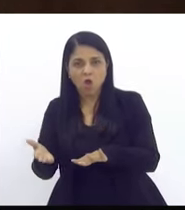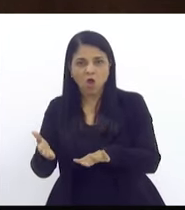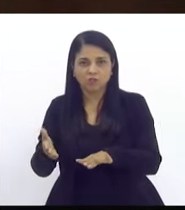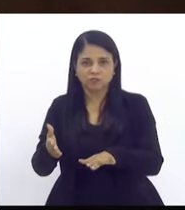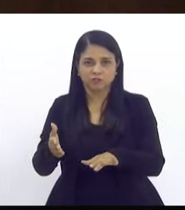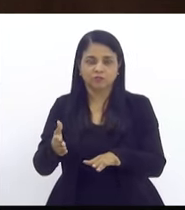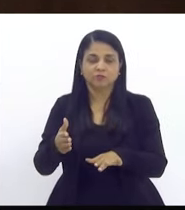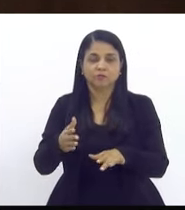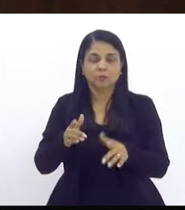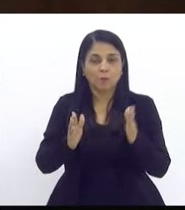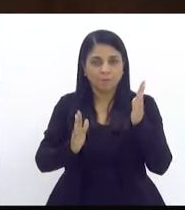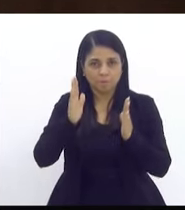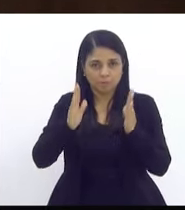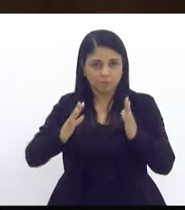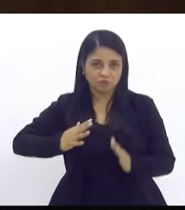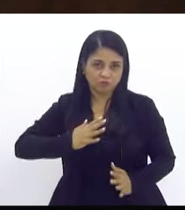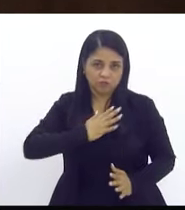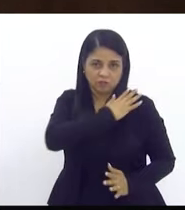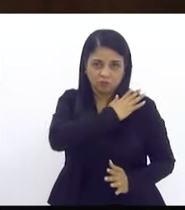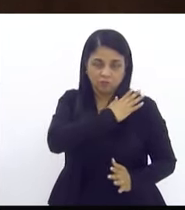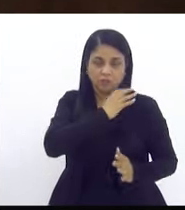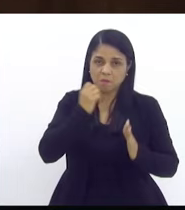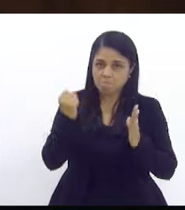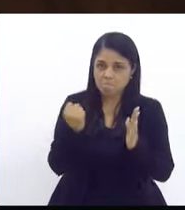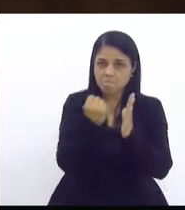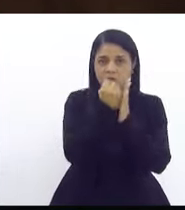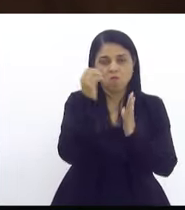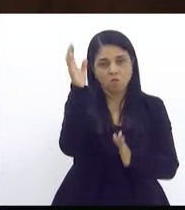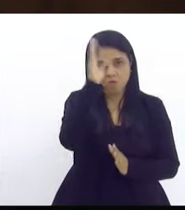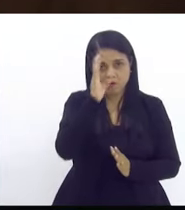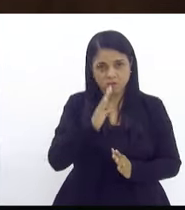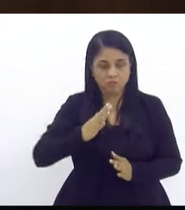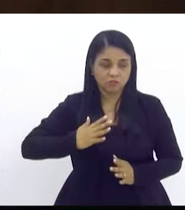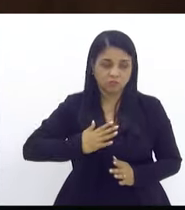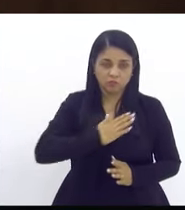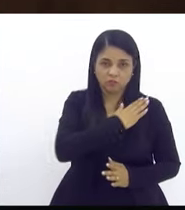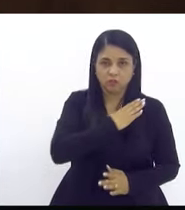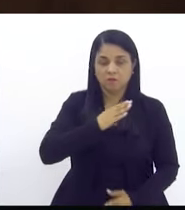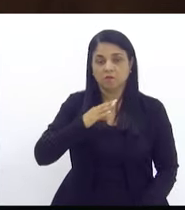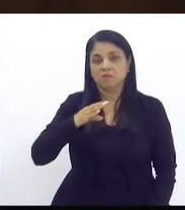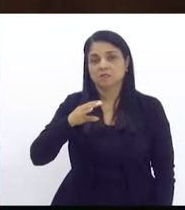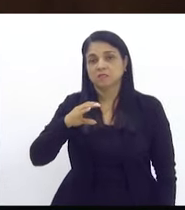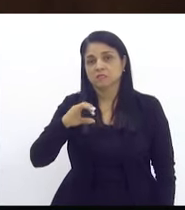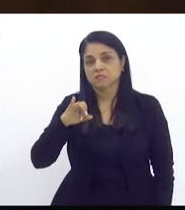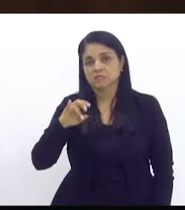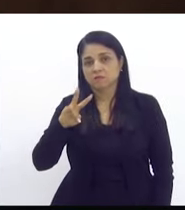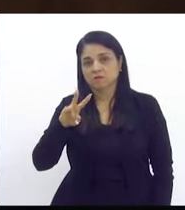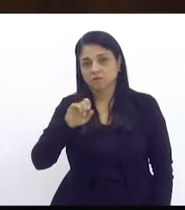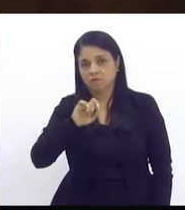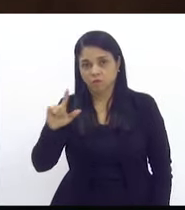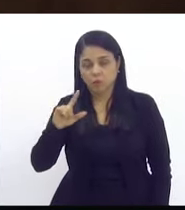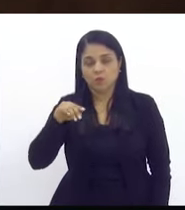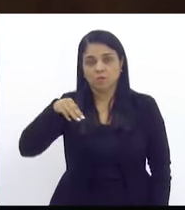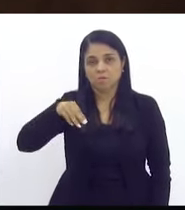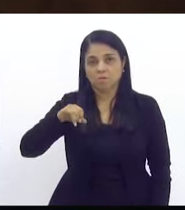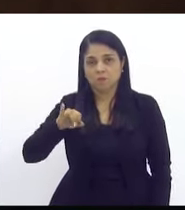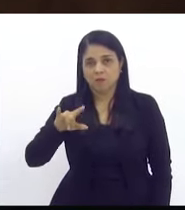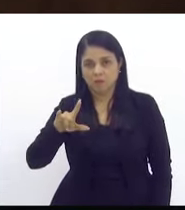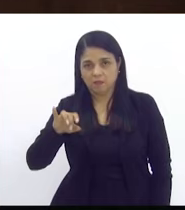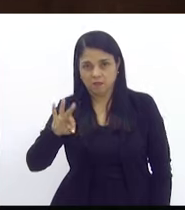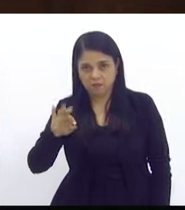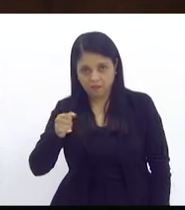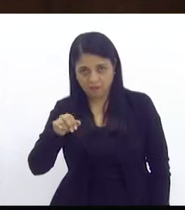períodos de ditadura que marcaram o nosso país, especialmente a ditadura civil-militar. A gente não pode, de forma alguma,